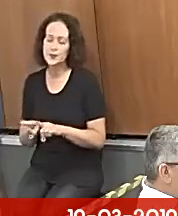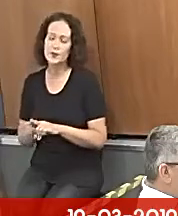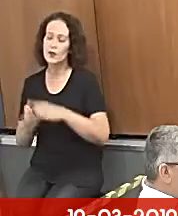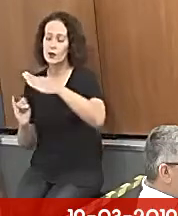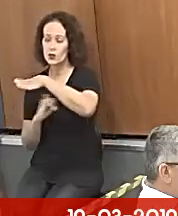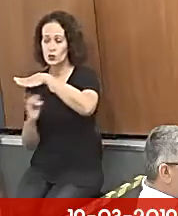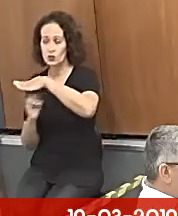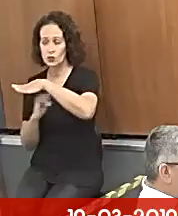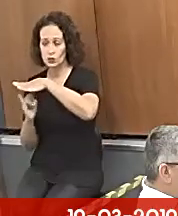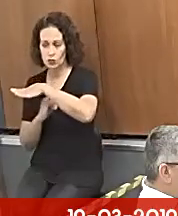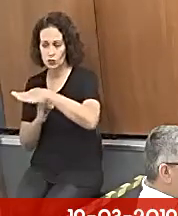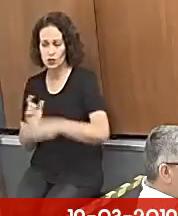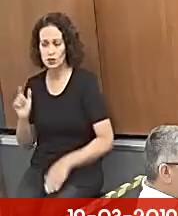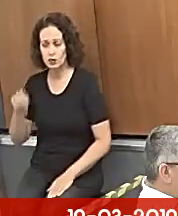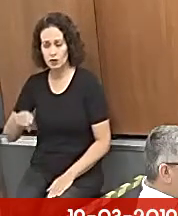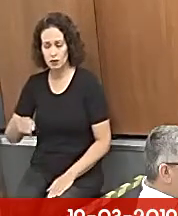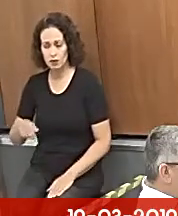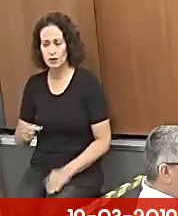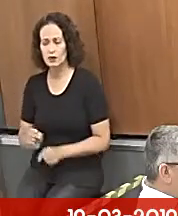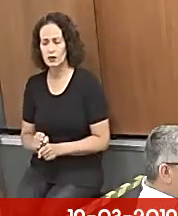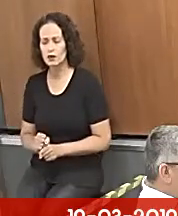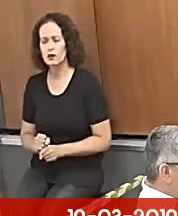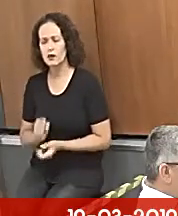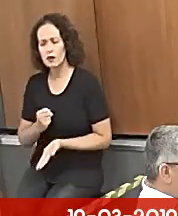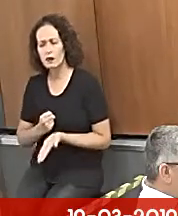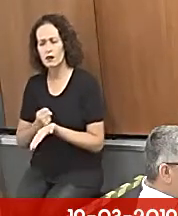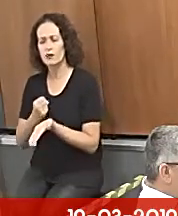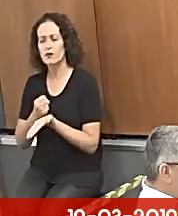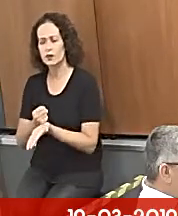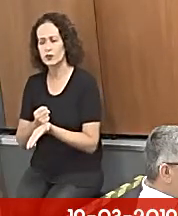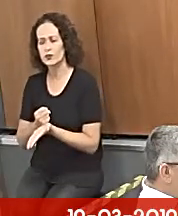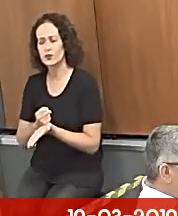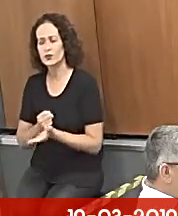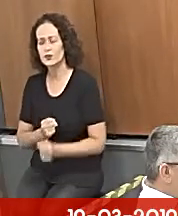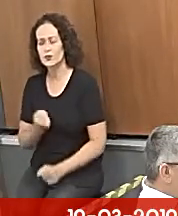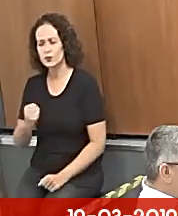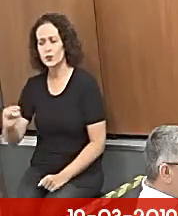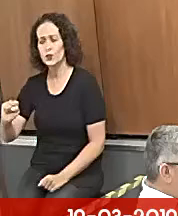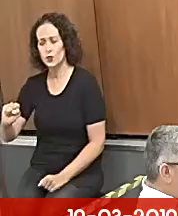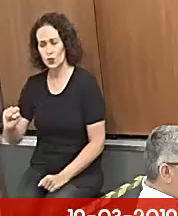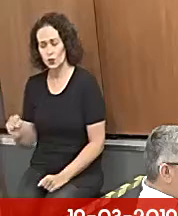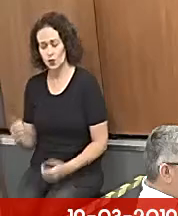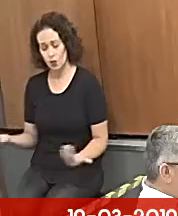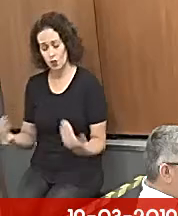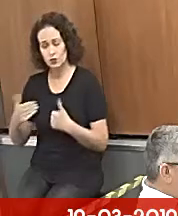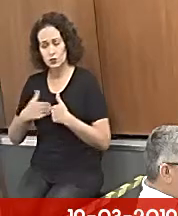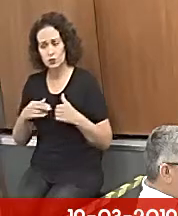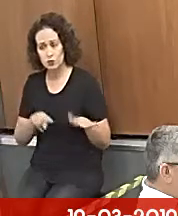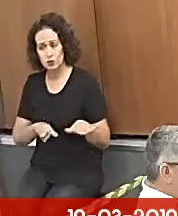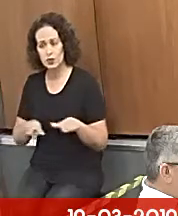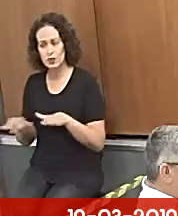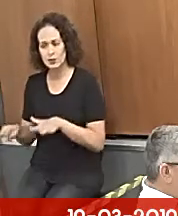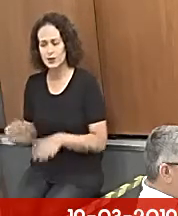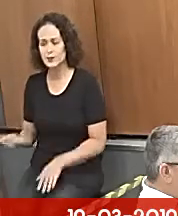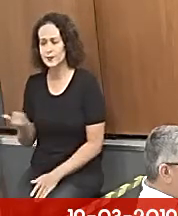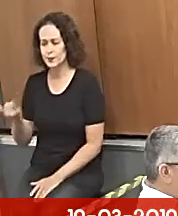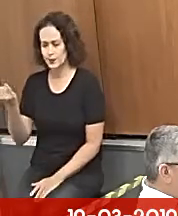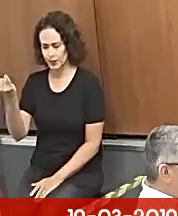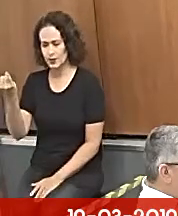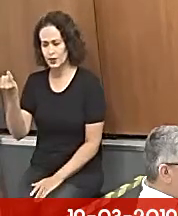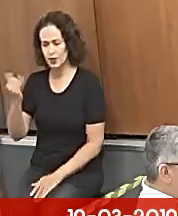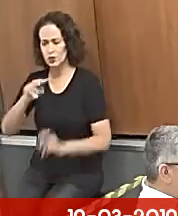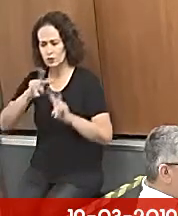de defesa dos autismo do autismo aqui no dia conseguimos fazer uma semana riquíssima e presidente com sua